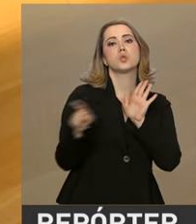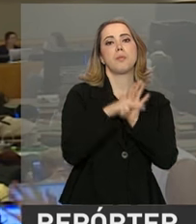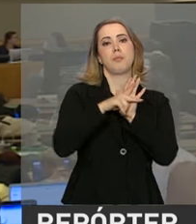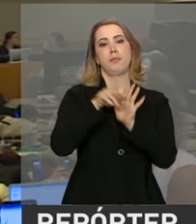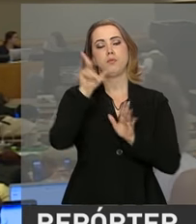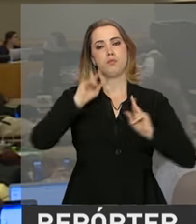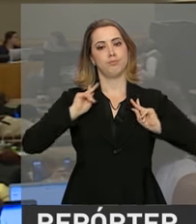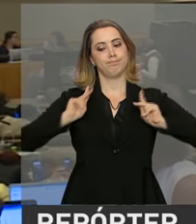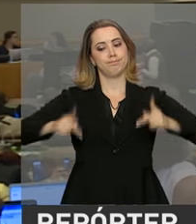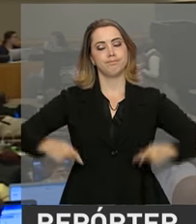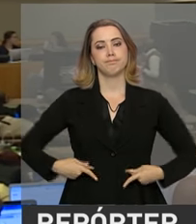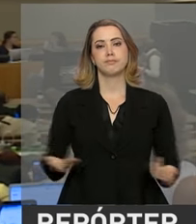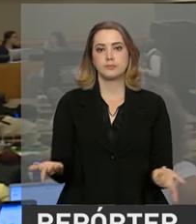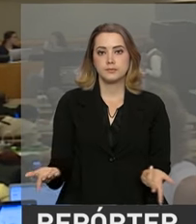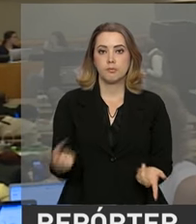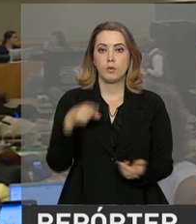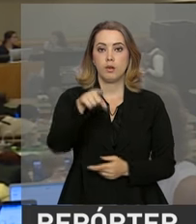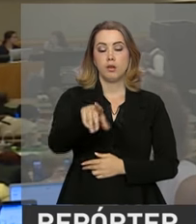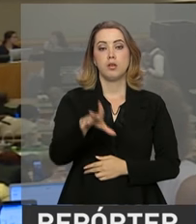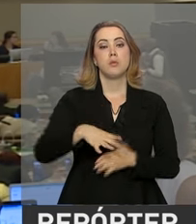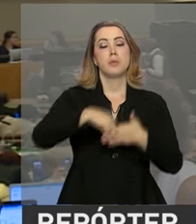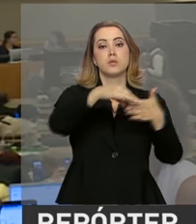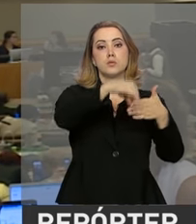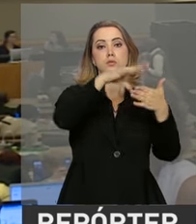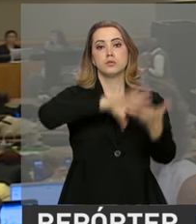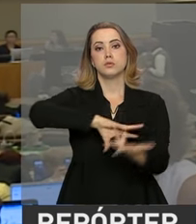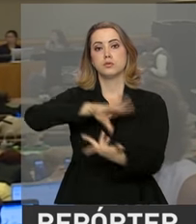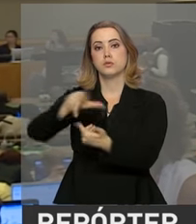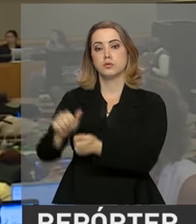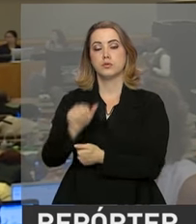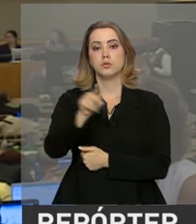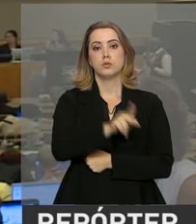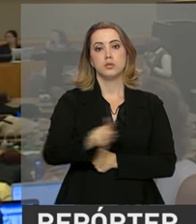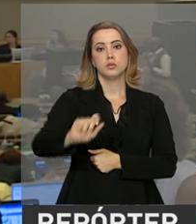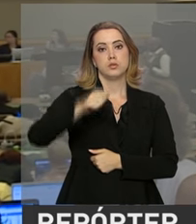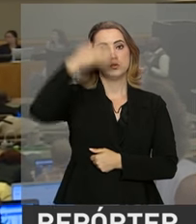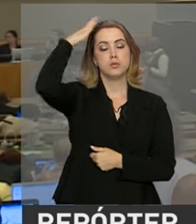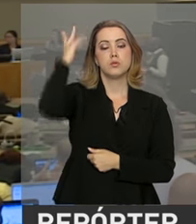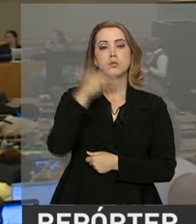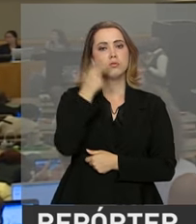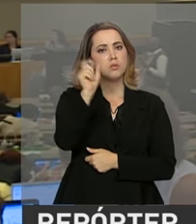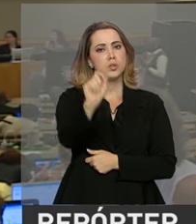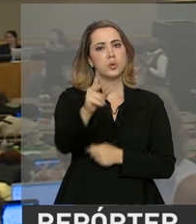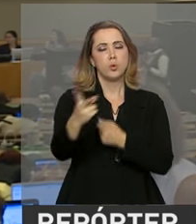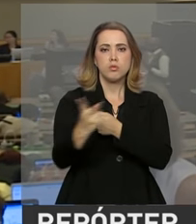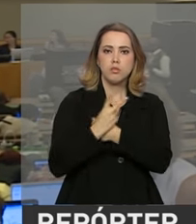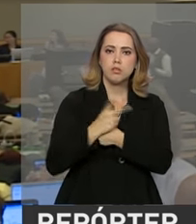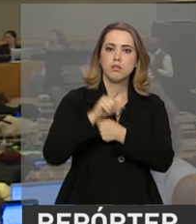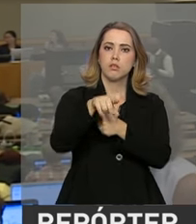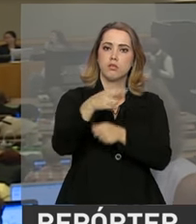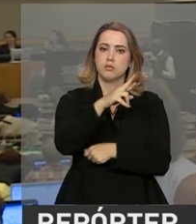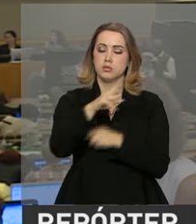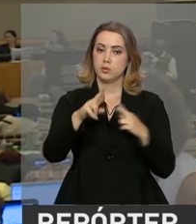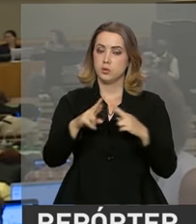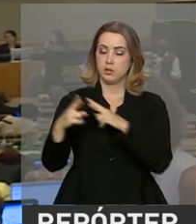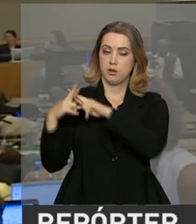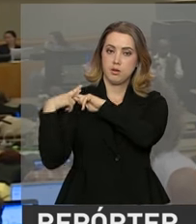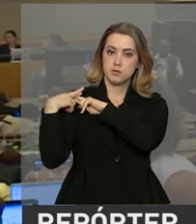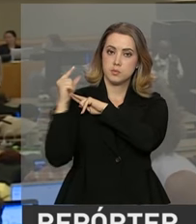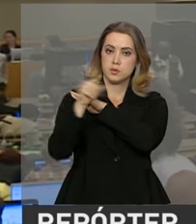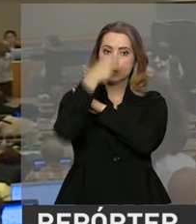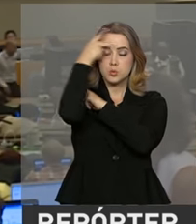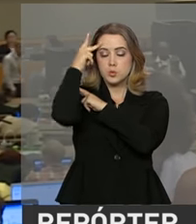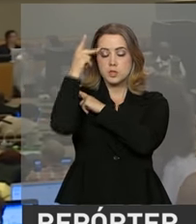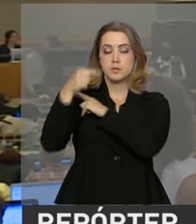humanidade. Para os líderes mundiais aqui nas Nações Unidas, o presidente Michel Temer defendeu que a responsabilidade para com os refugiados